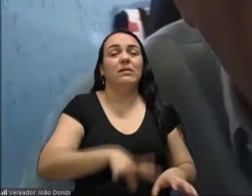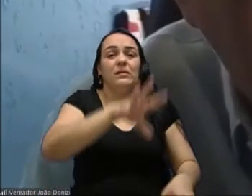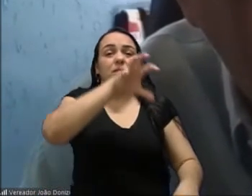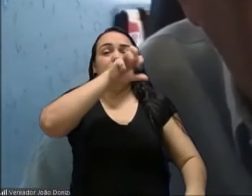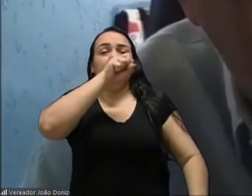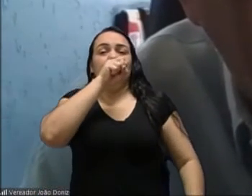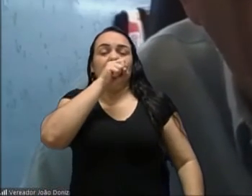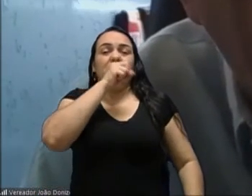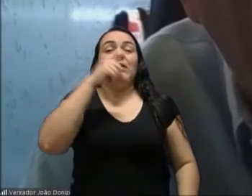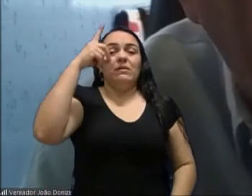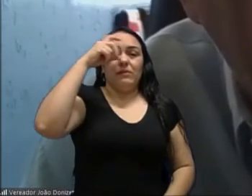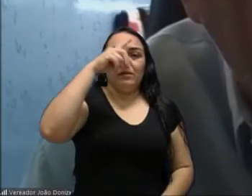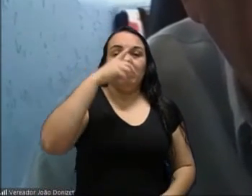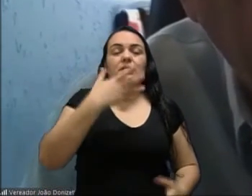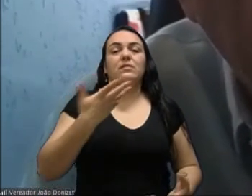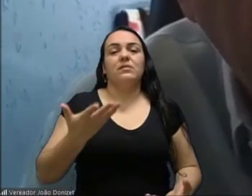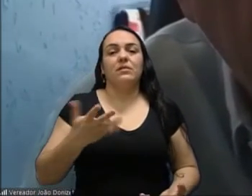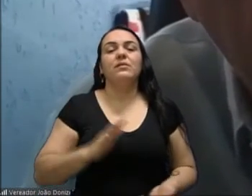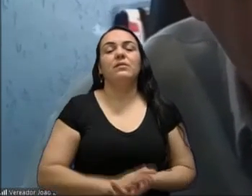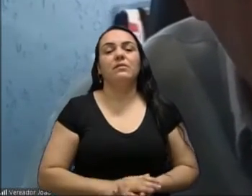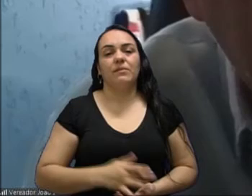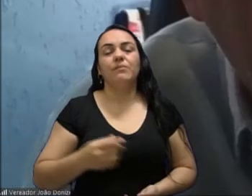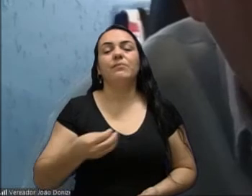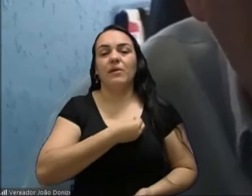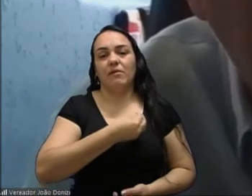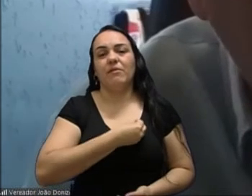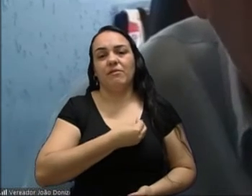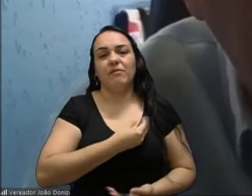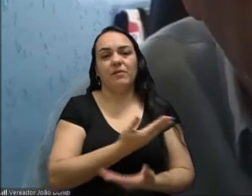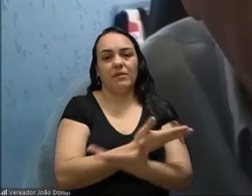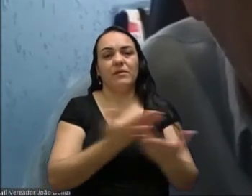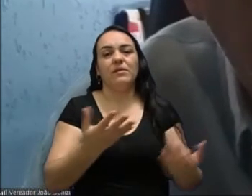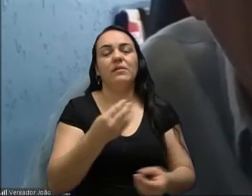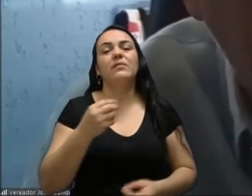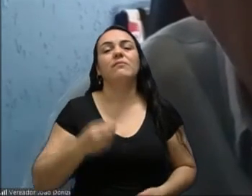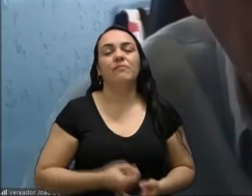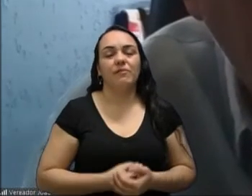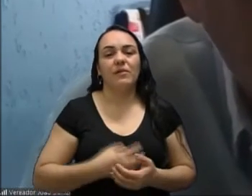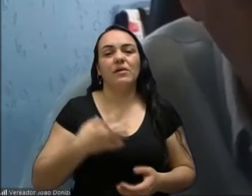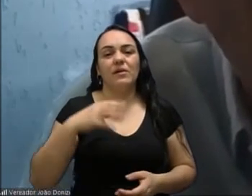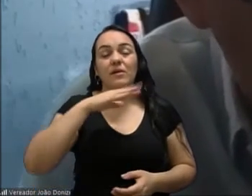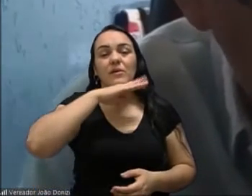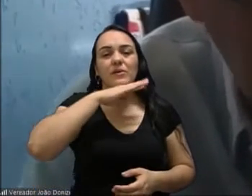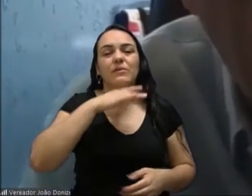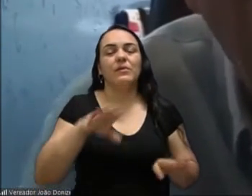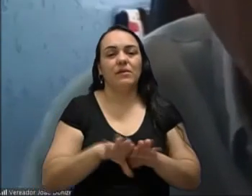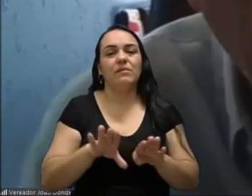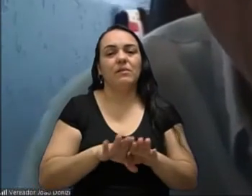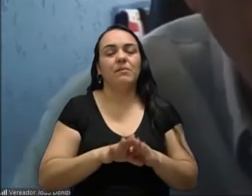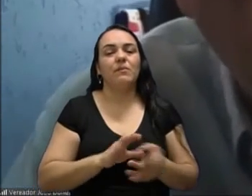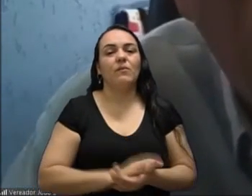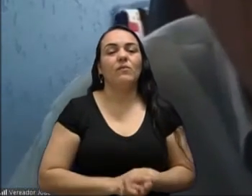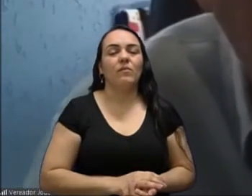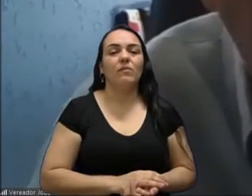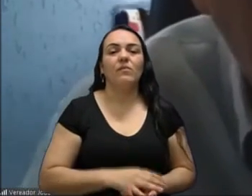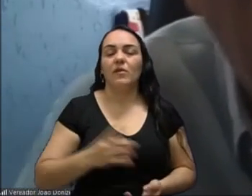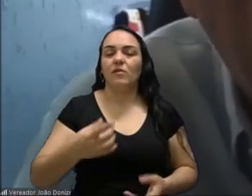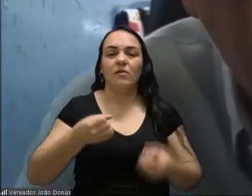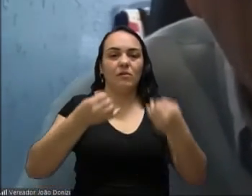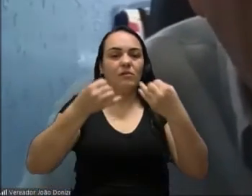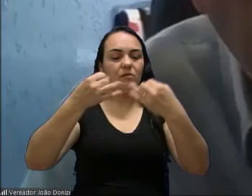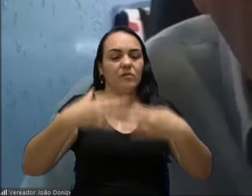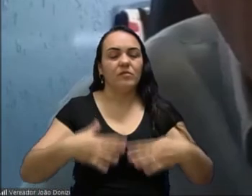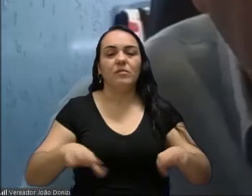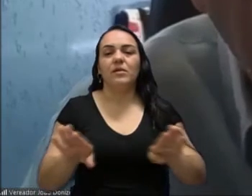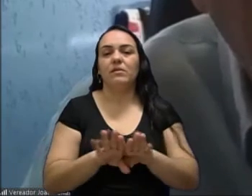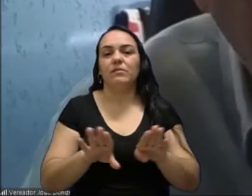impactando a qualidade de vida de todo o povo lá do Éden do Iporang e até do Cajuru então só estou justificando